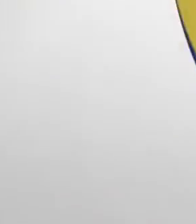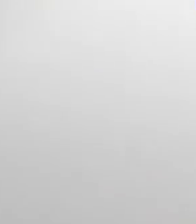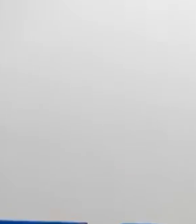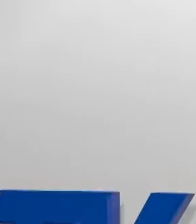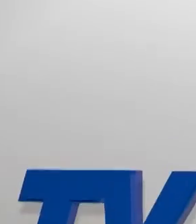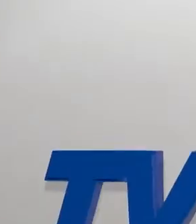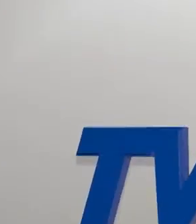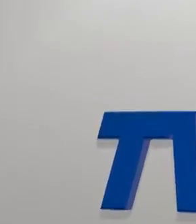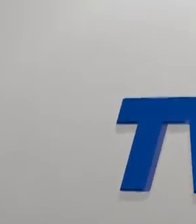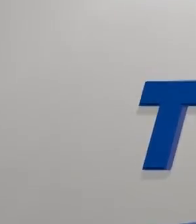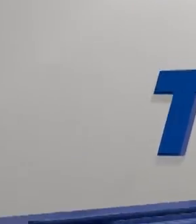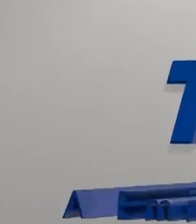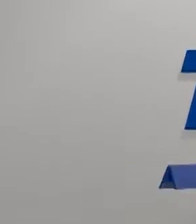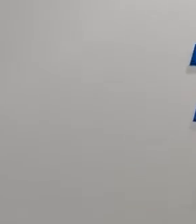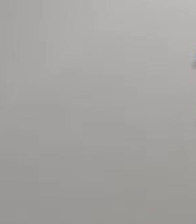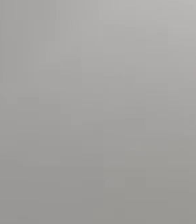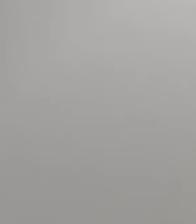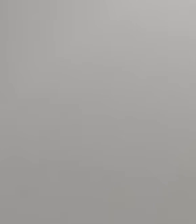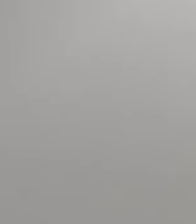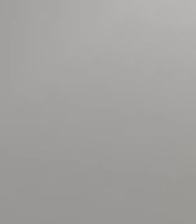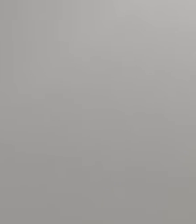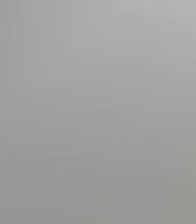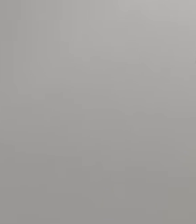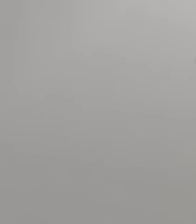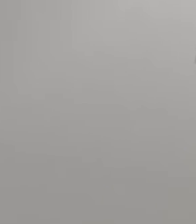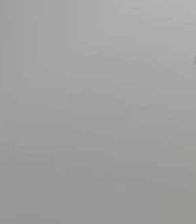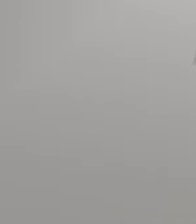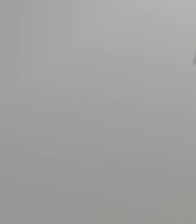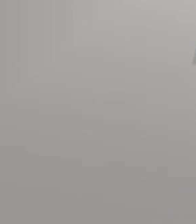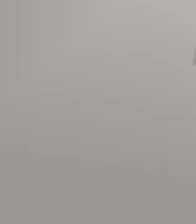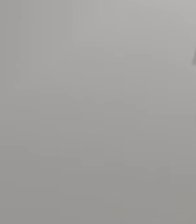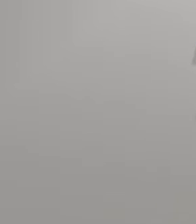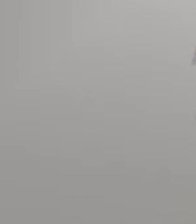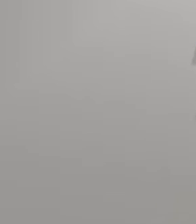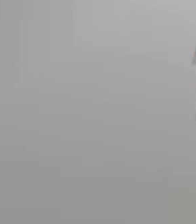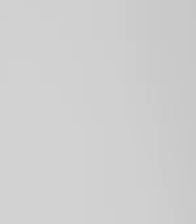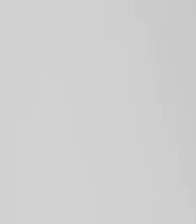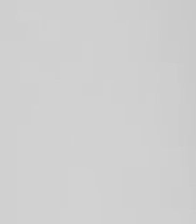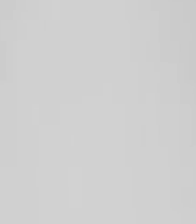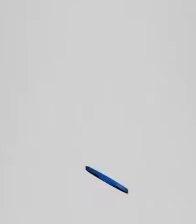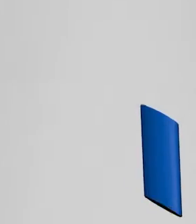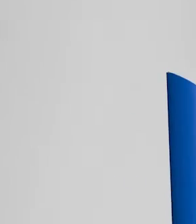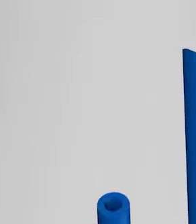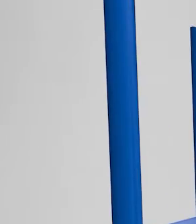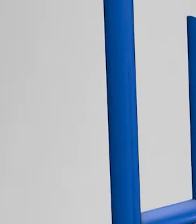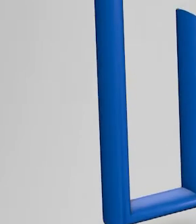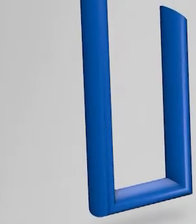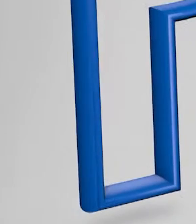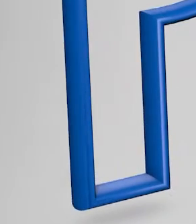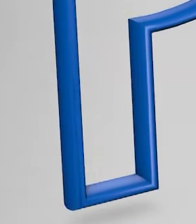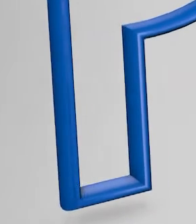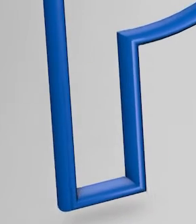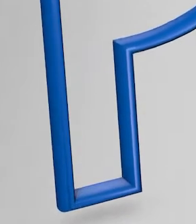TV Fortaleza, a emissora da Casa do Povo.